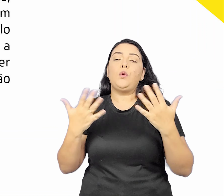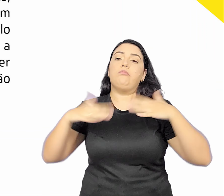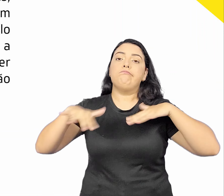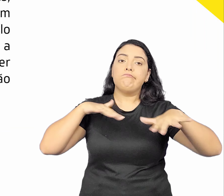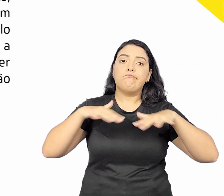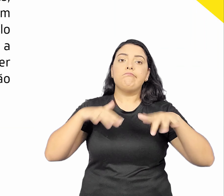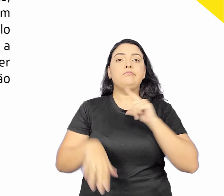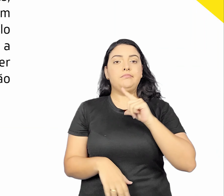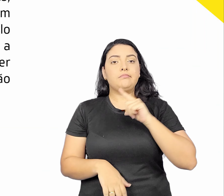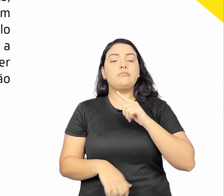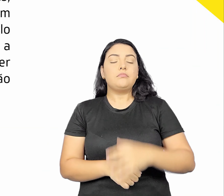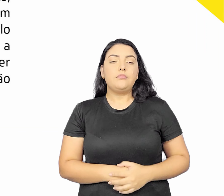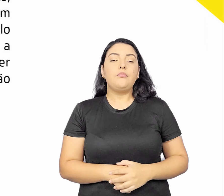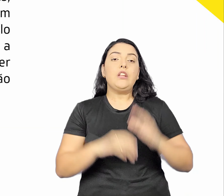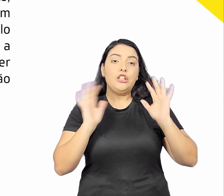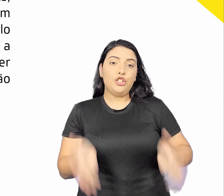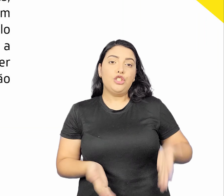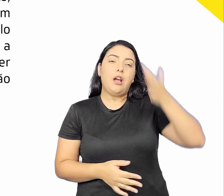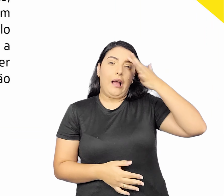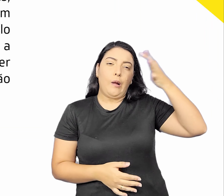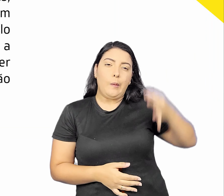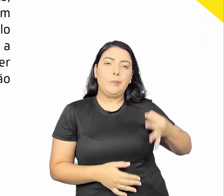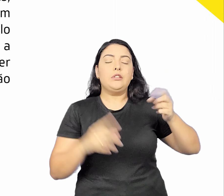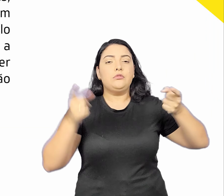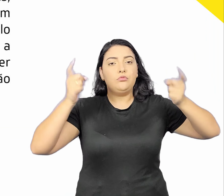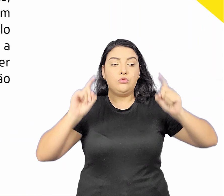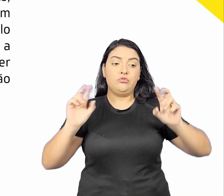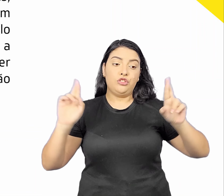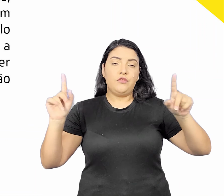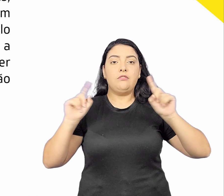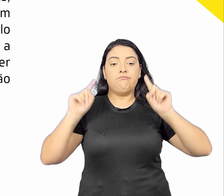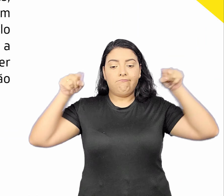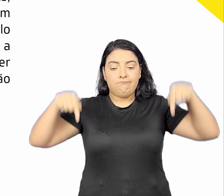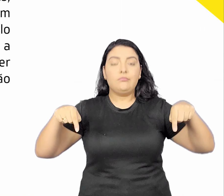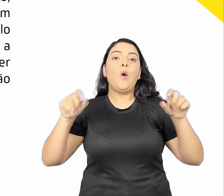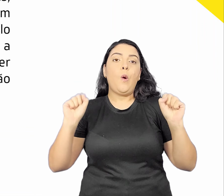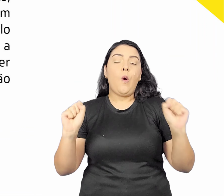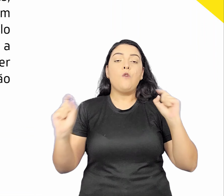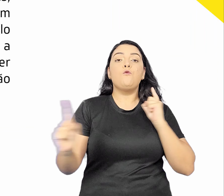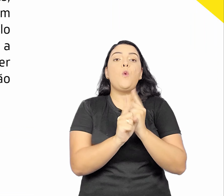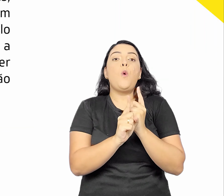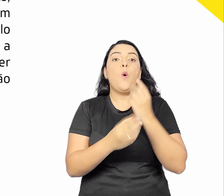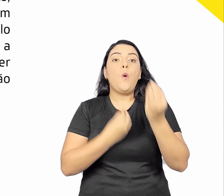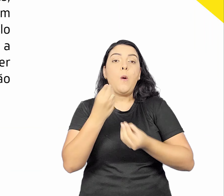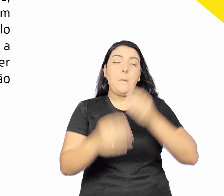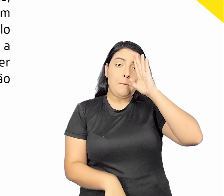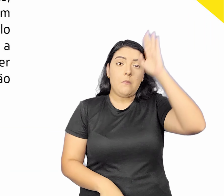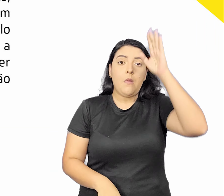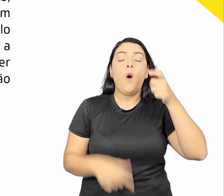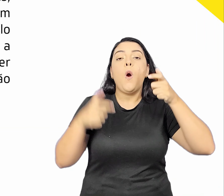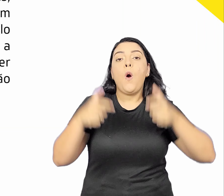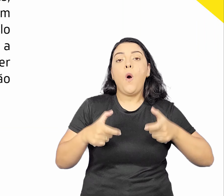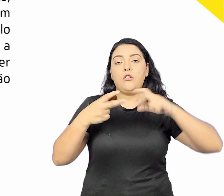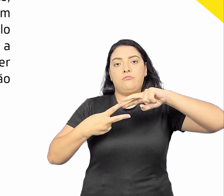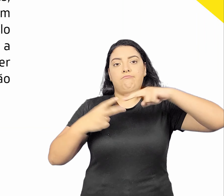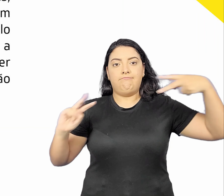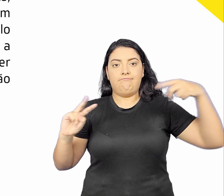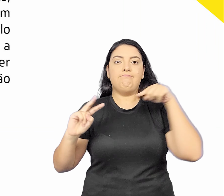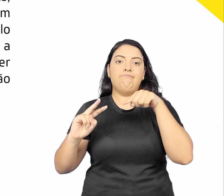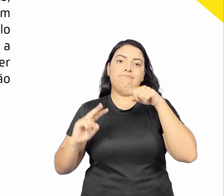Pelo que compreendemos das discussões A diferença entre uma e outra consegue ser identificada principalmente na questão